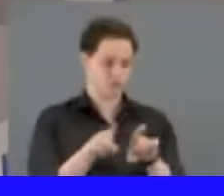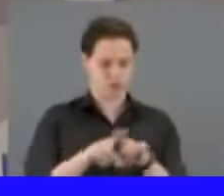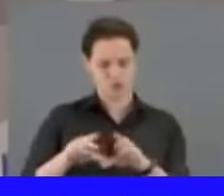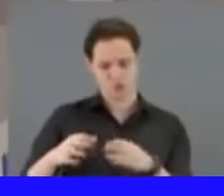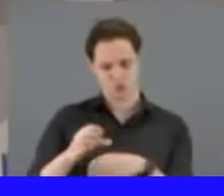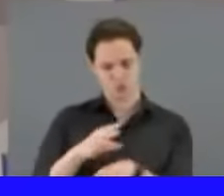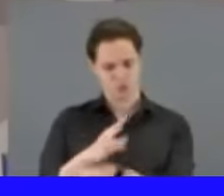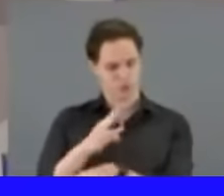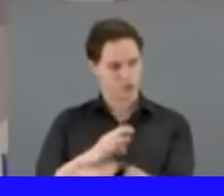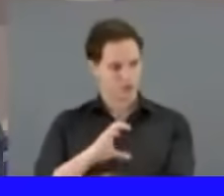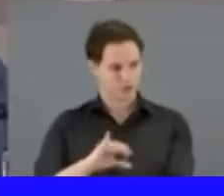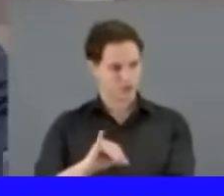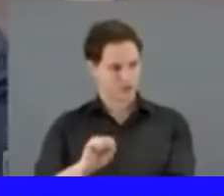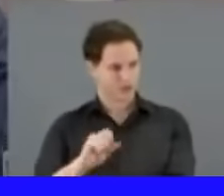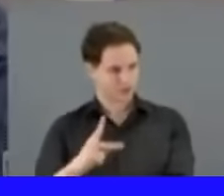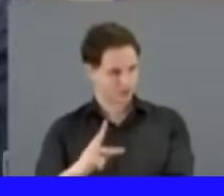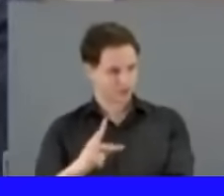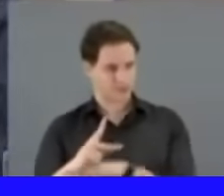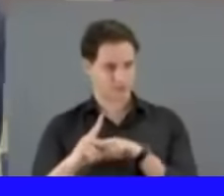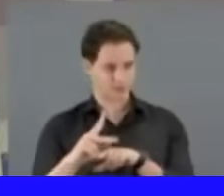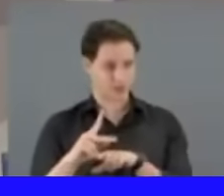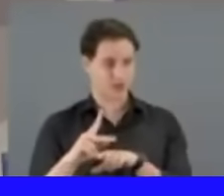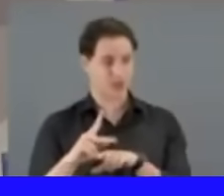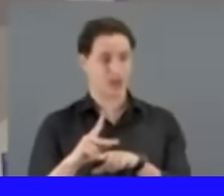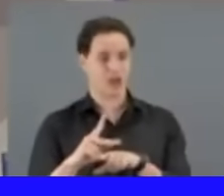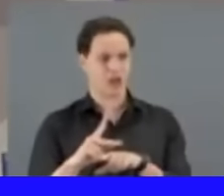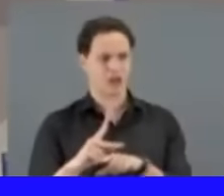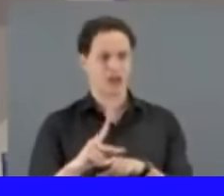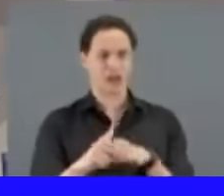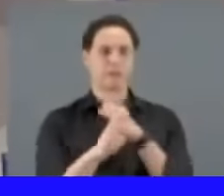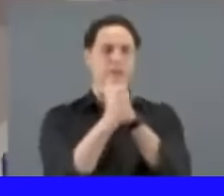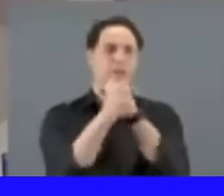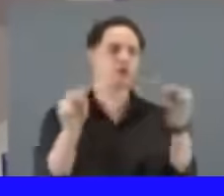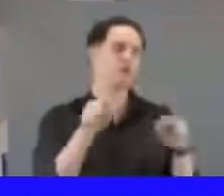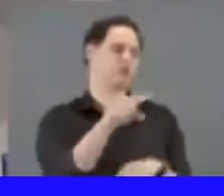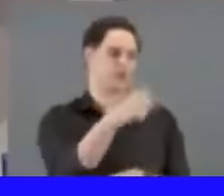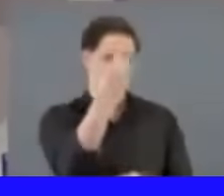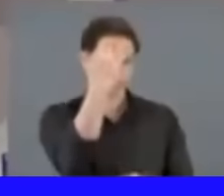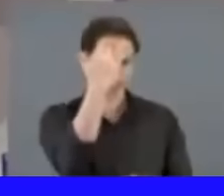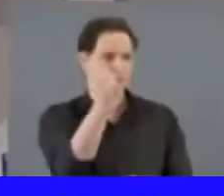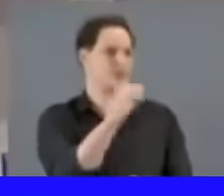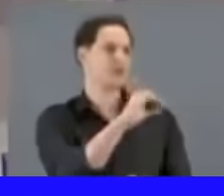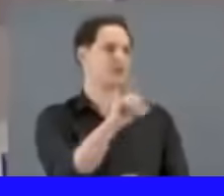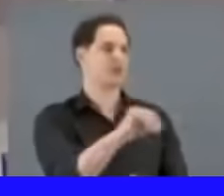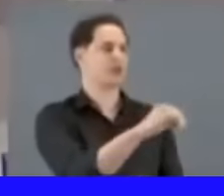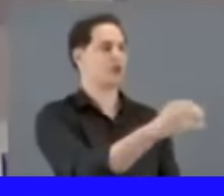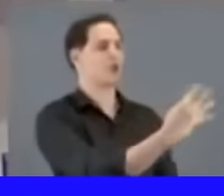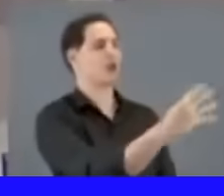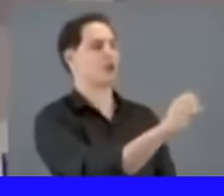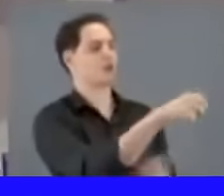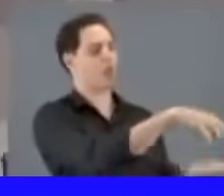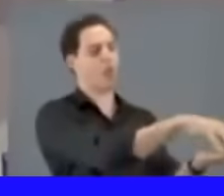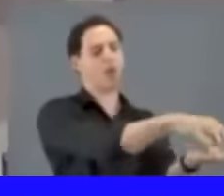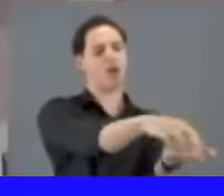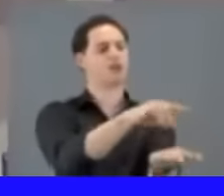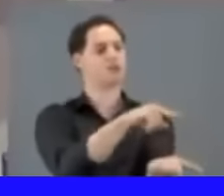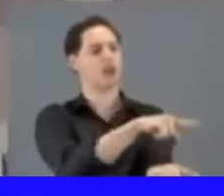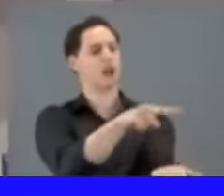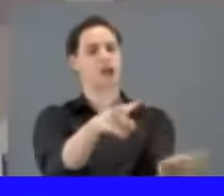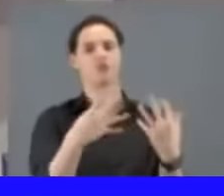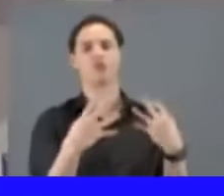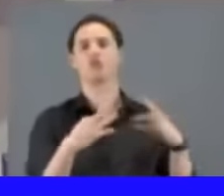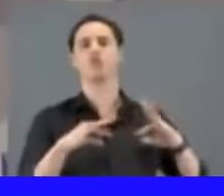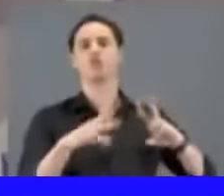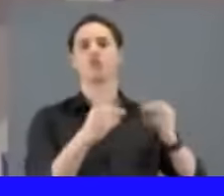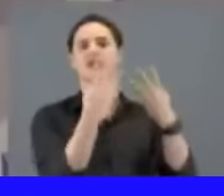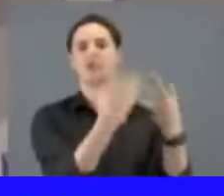exemplo, no grupo da Célula de Inteligência e Segurança Pública, é impossível você saber se das 48 agências quem recebeu cada informação, a não ser que você